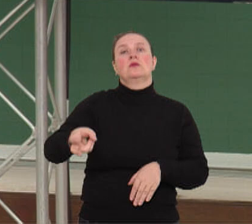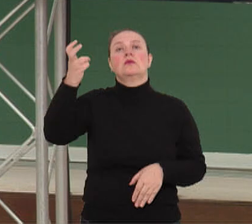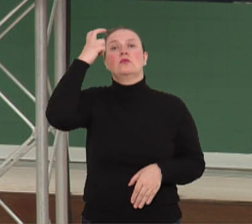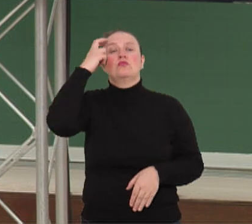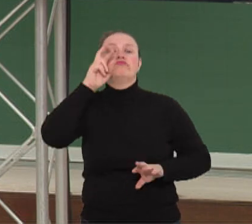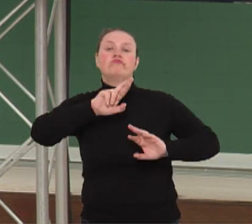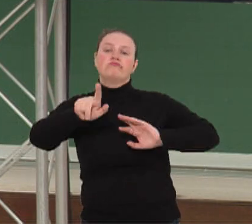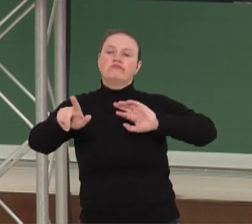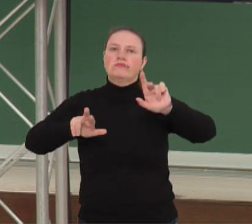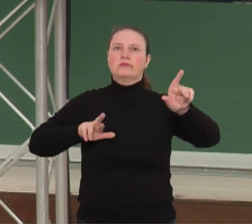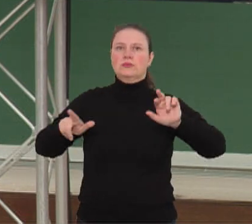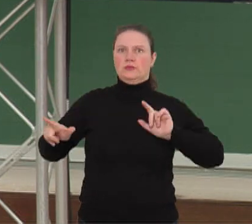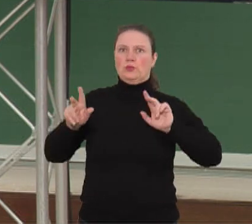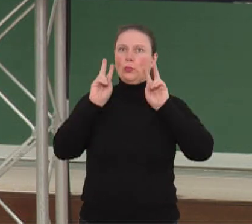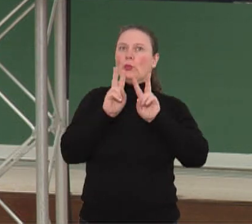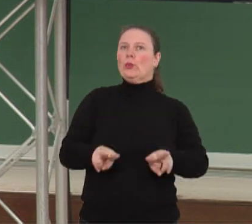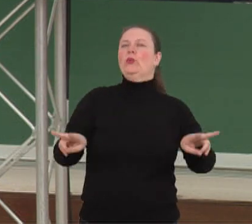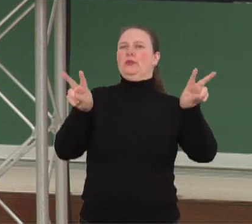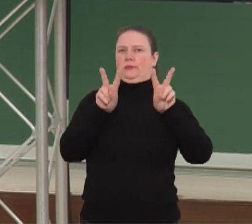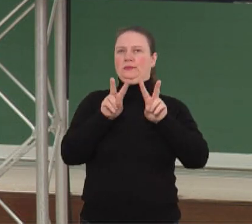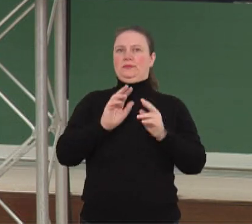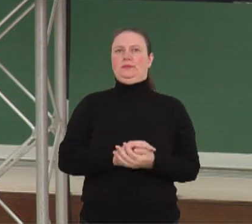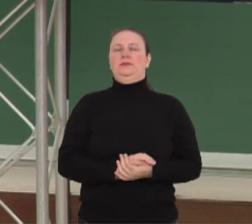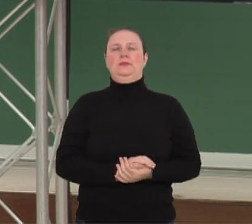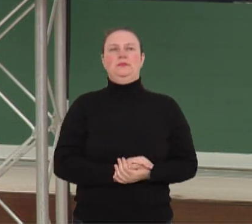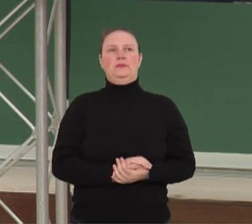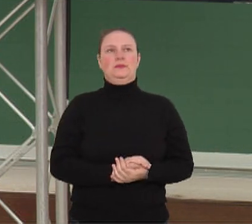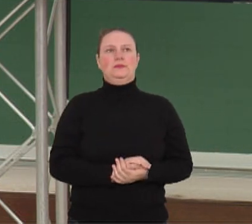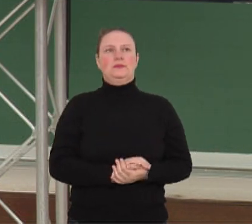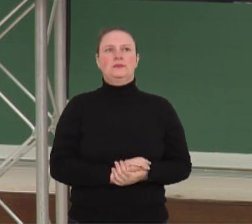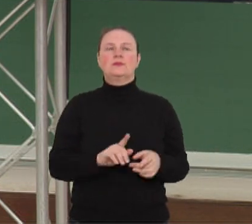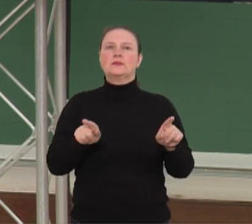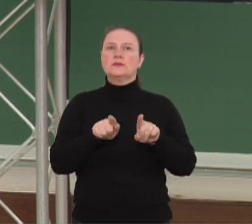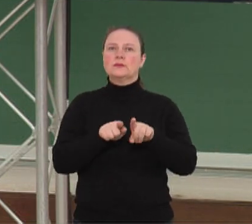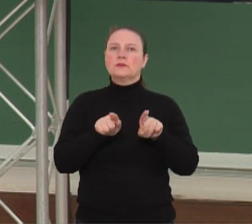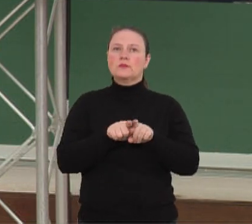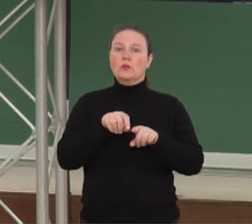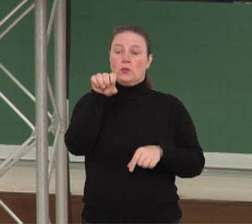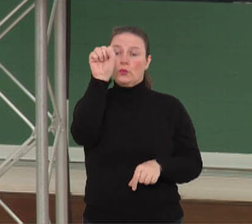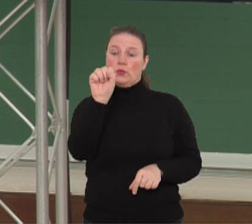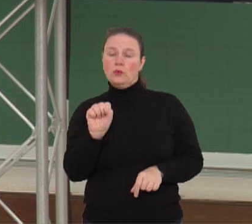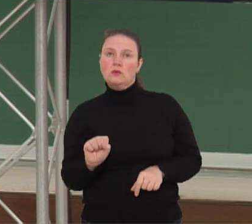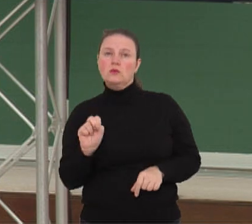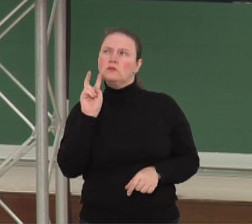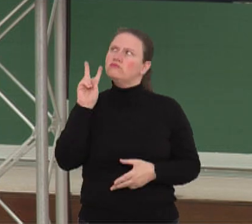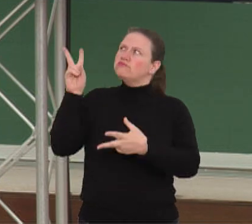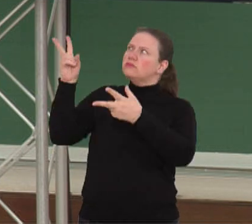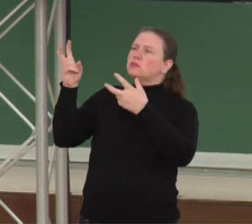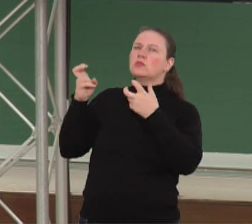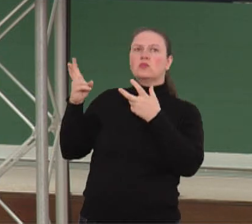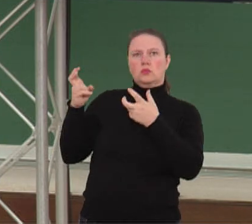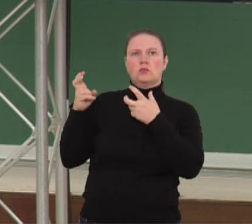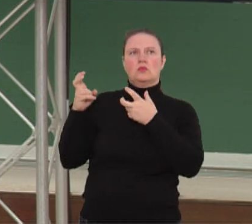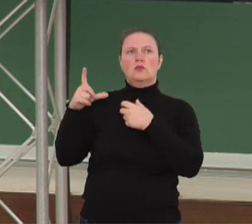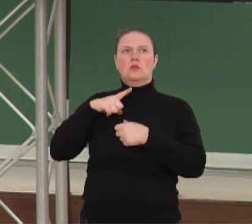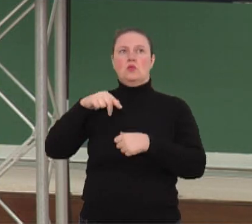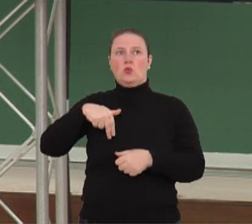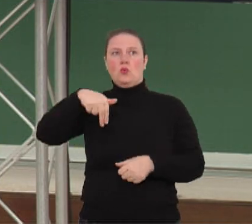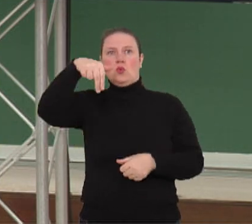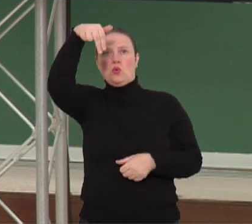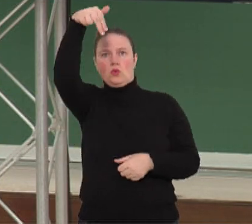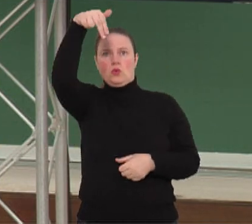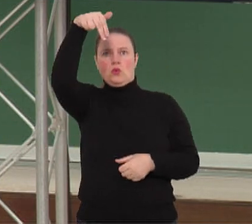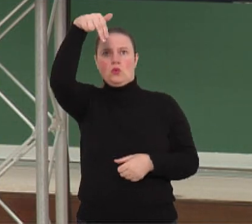isso. Tudo bem? Vamos lá. Aqui no hemisfério sul a gente vê o Órion deitado e de ponta cabeça. No hemisfério norte eles veem o